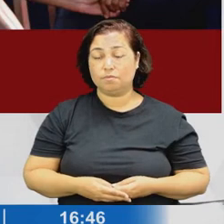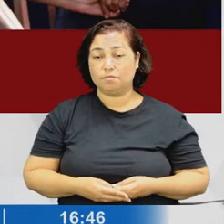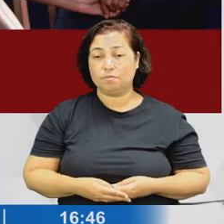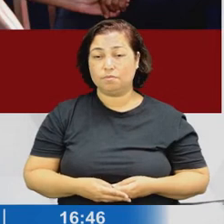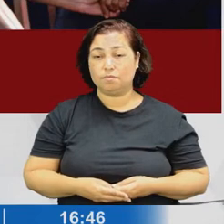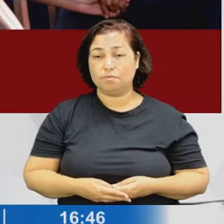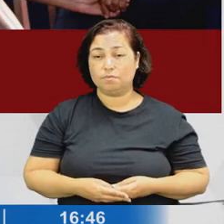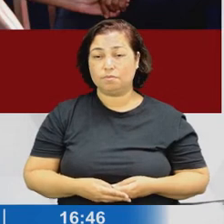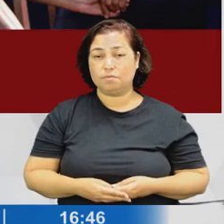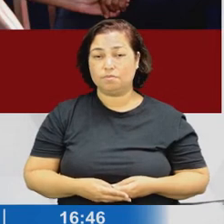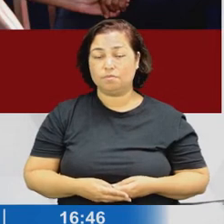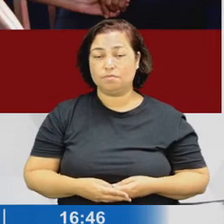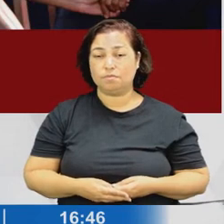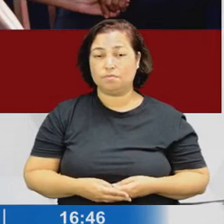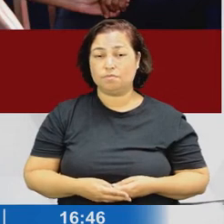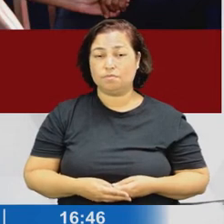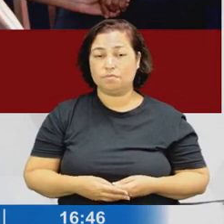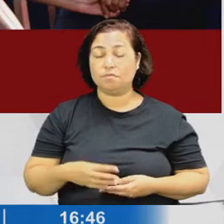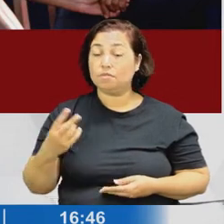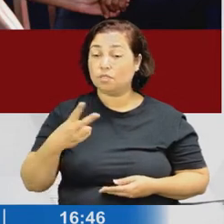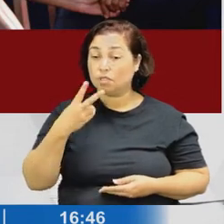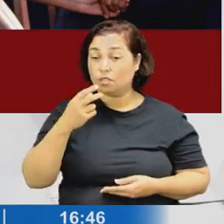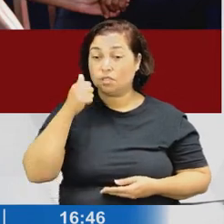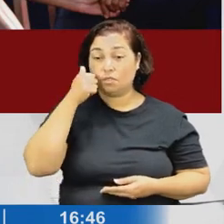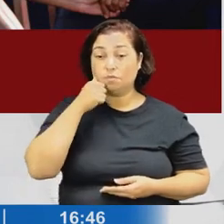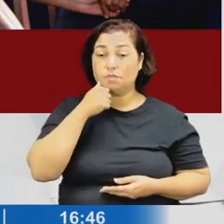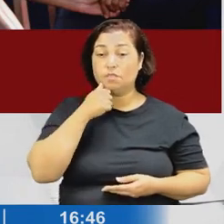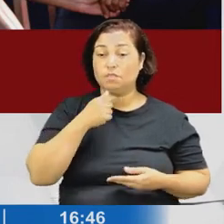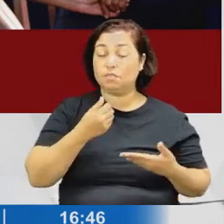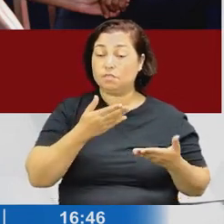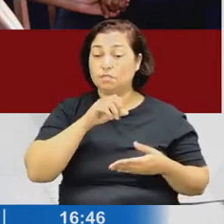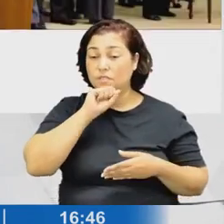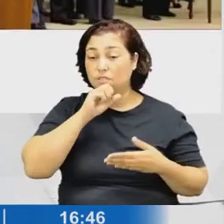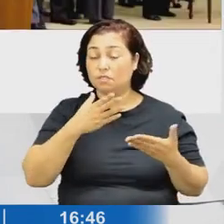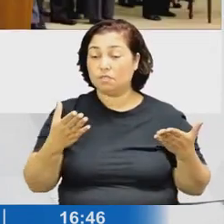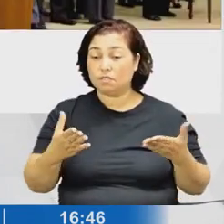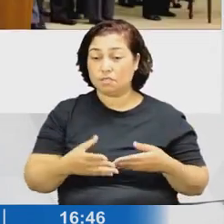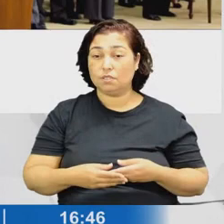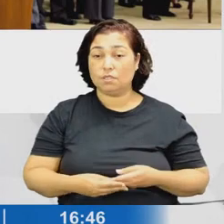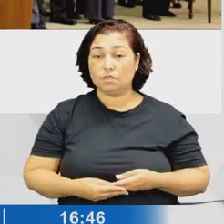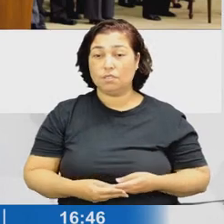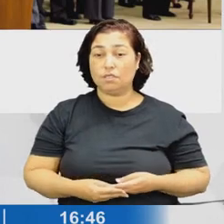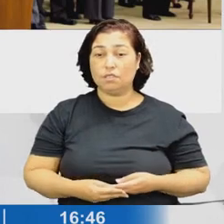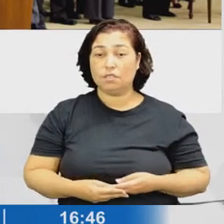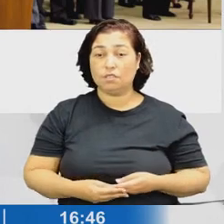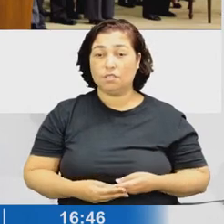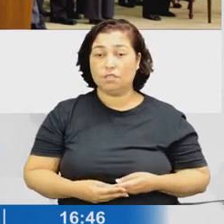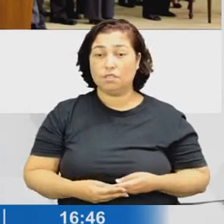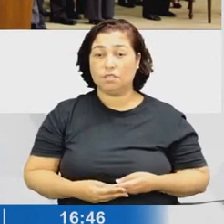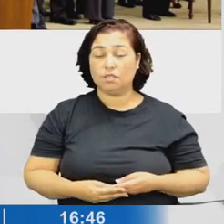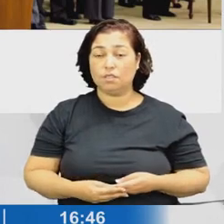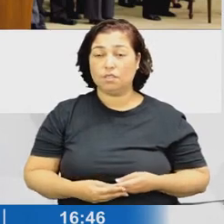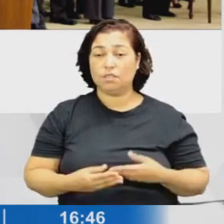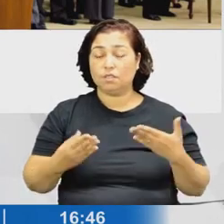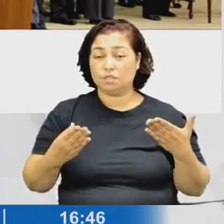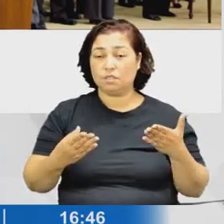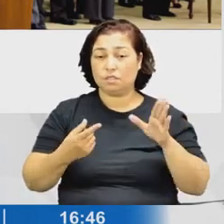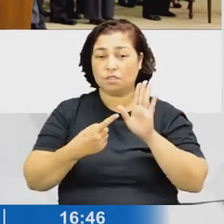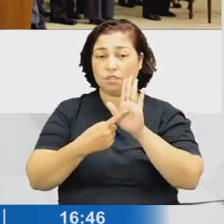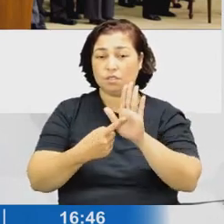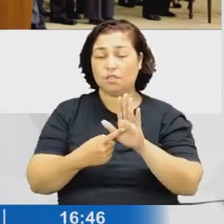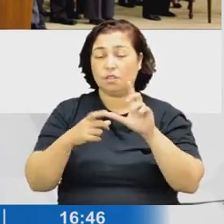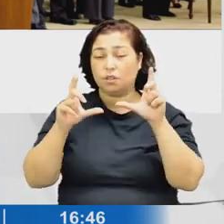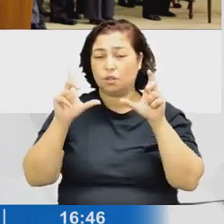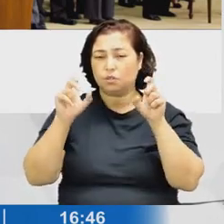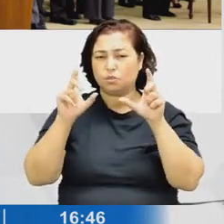valorizando a mulher valorização das mulheres ah lá formal Olha que imagens